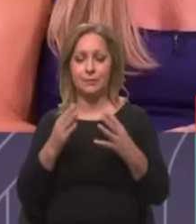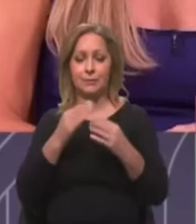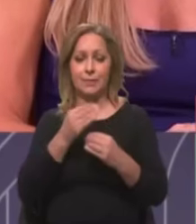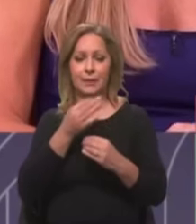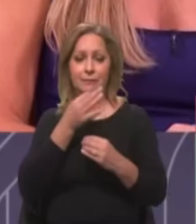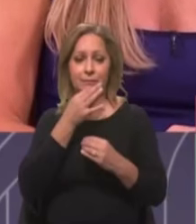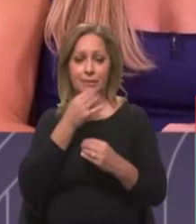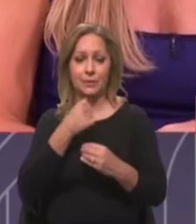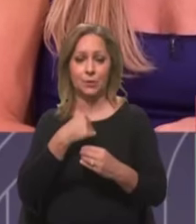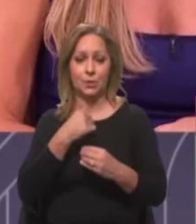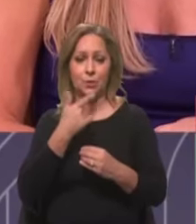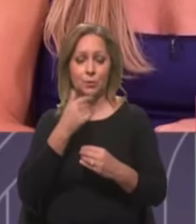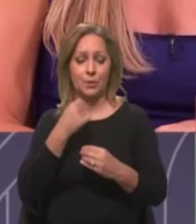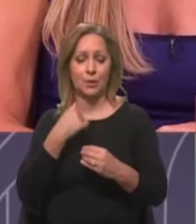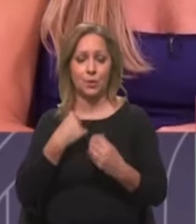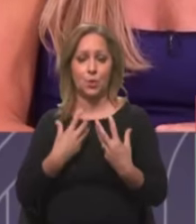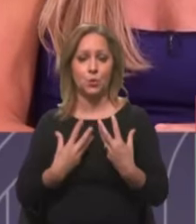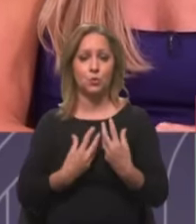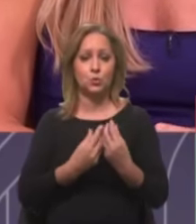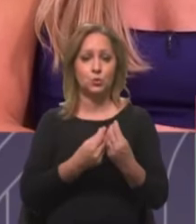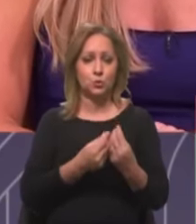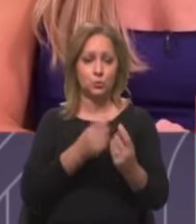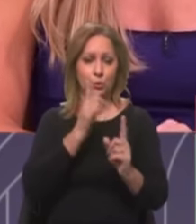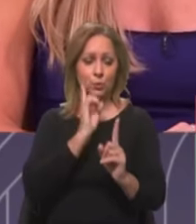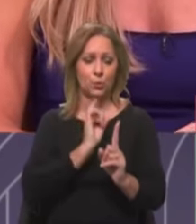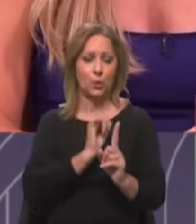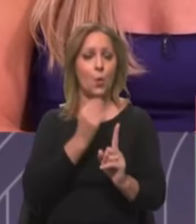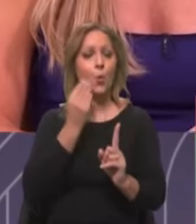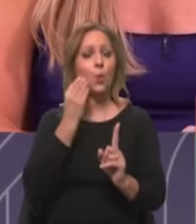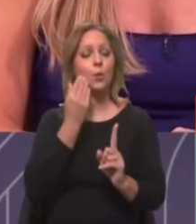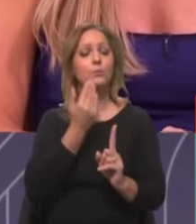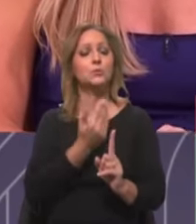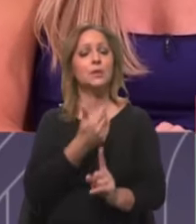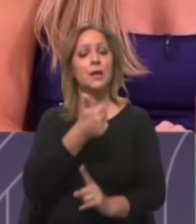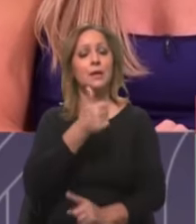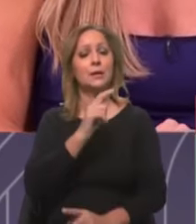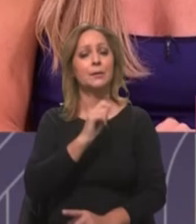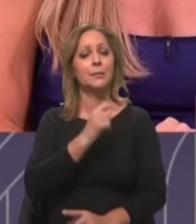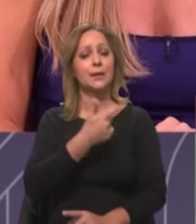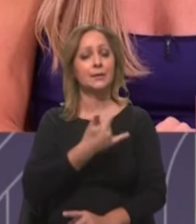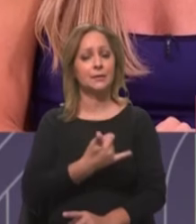que eu tenho que ter com a minha Betty. Como é que está a Betty, José?